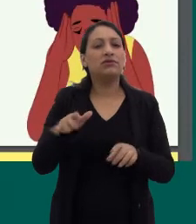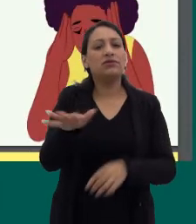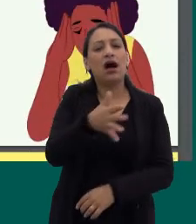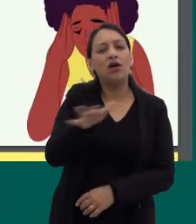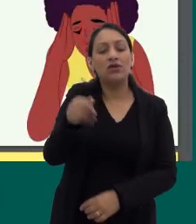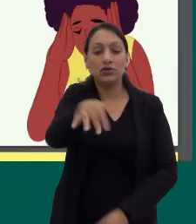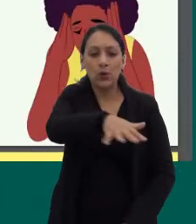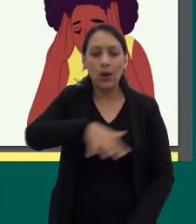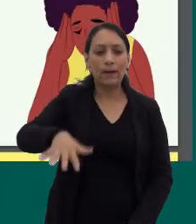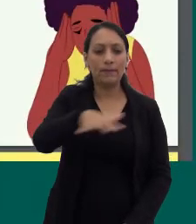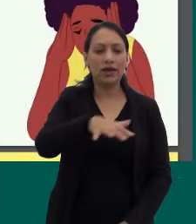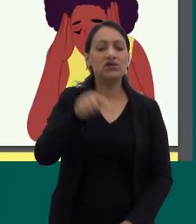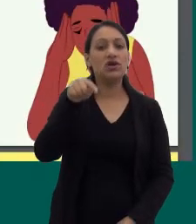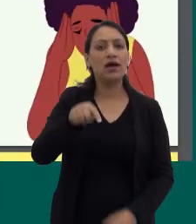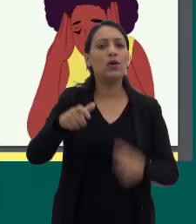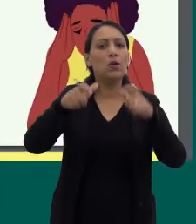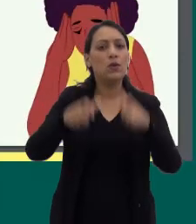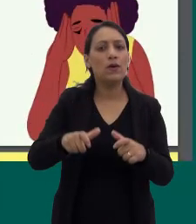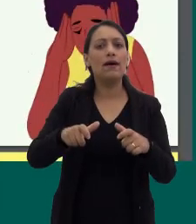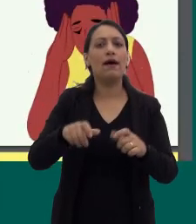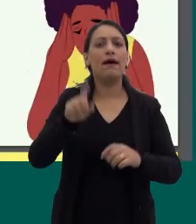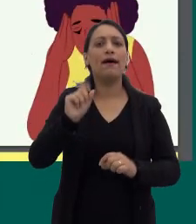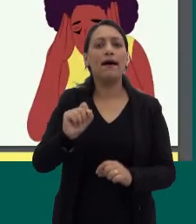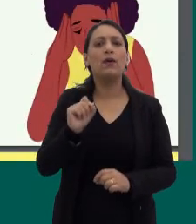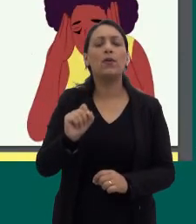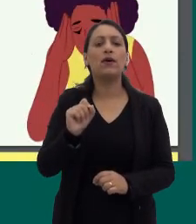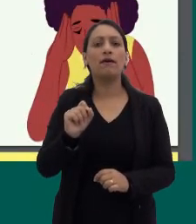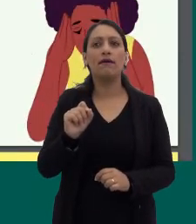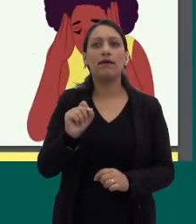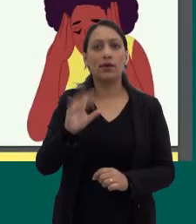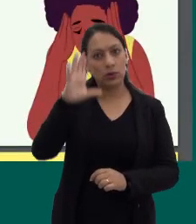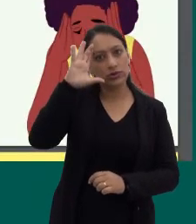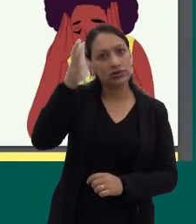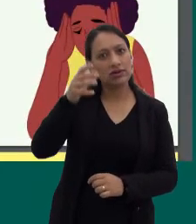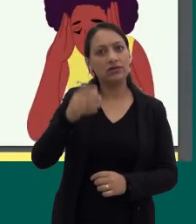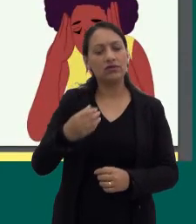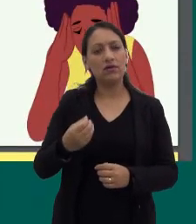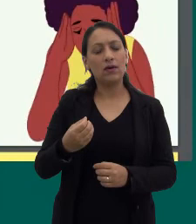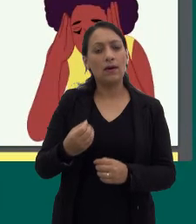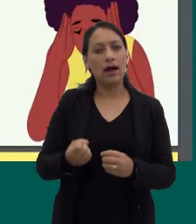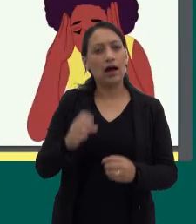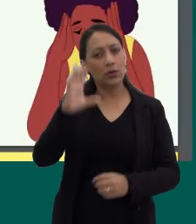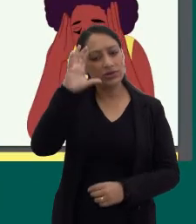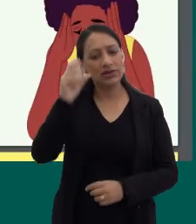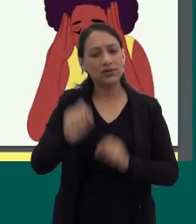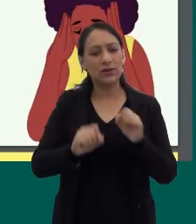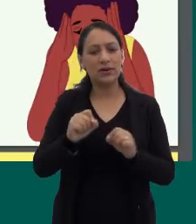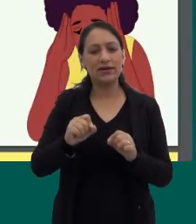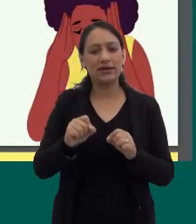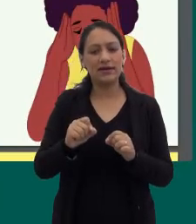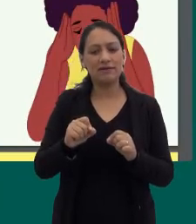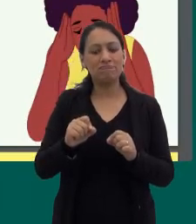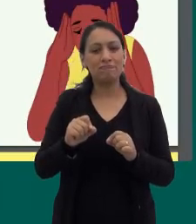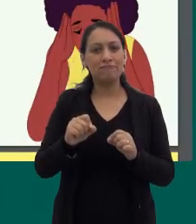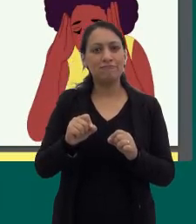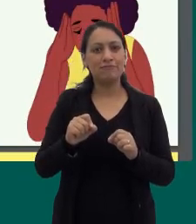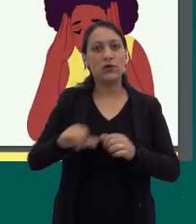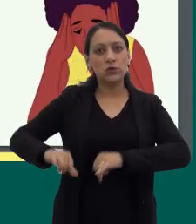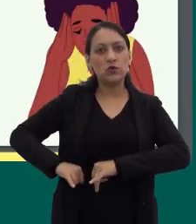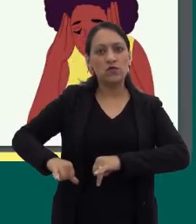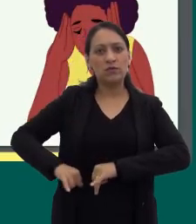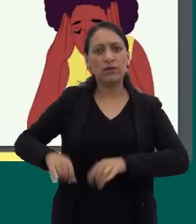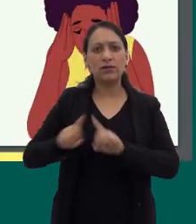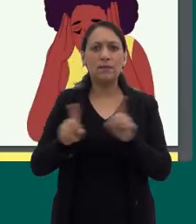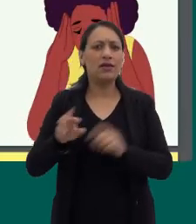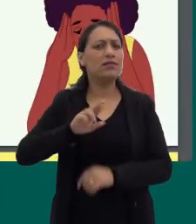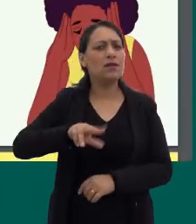ambiente esteja sendo adoecedor, talvez aquele ambiente esteja gerando um sofrimento, mas não necessariamente seja um transtorno. Mas sim,